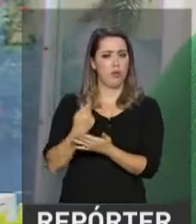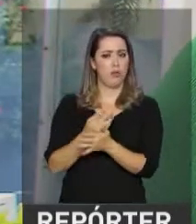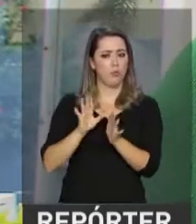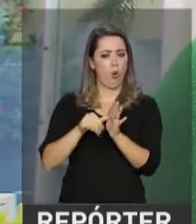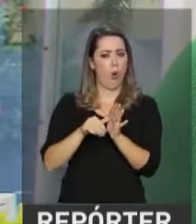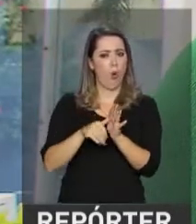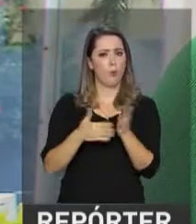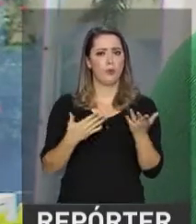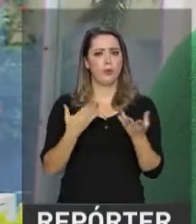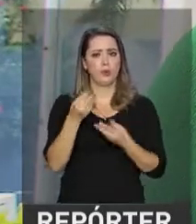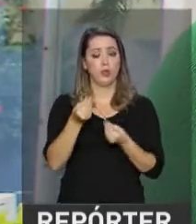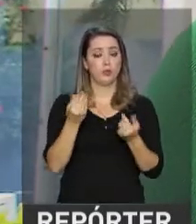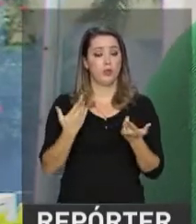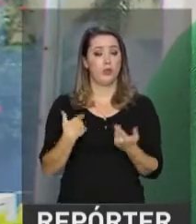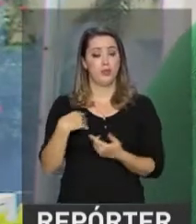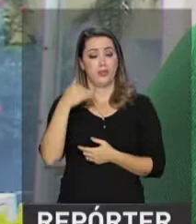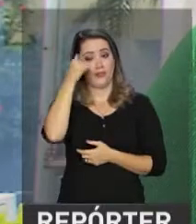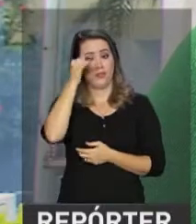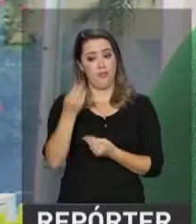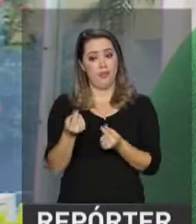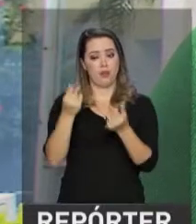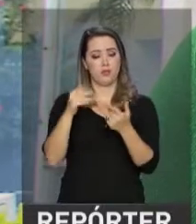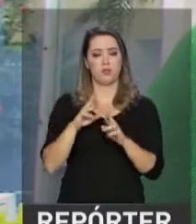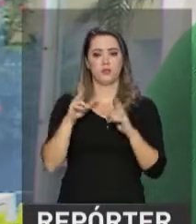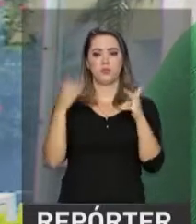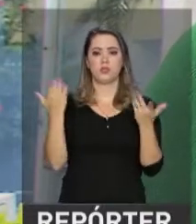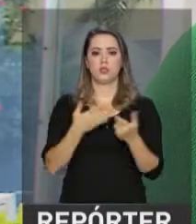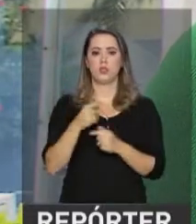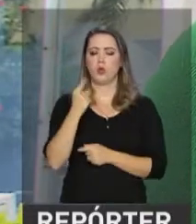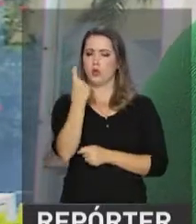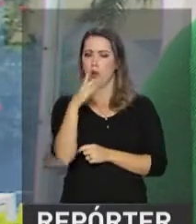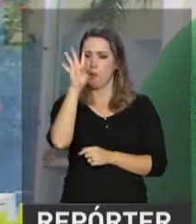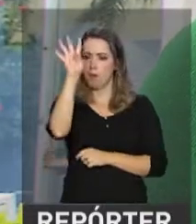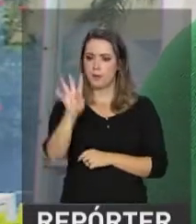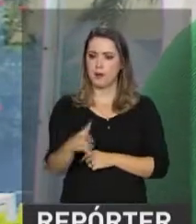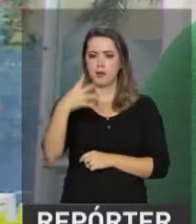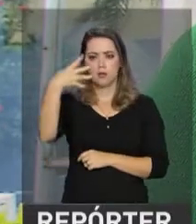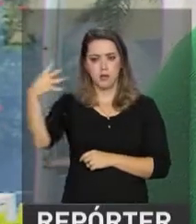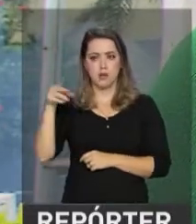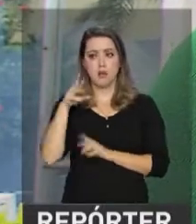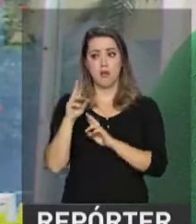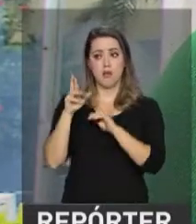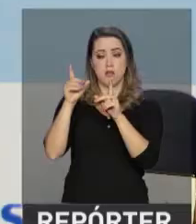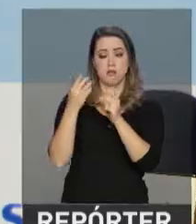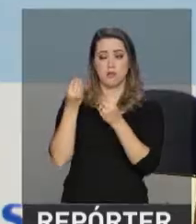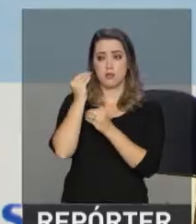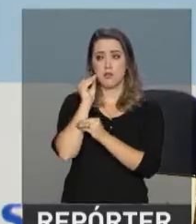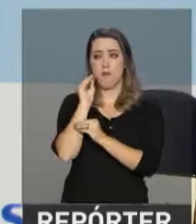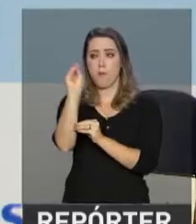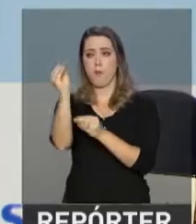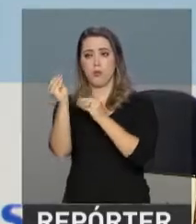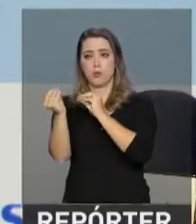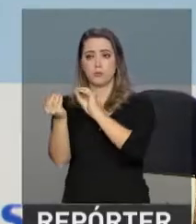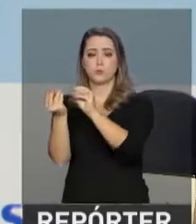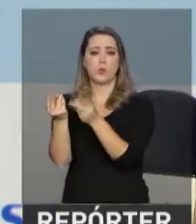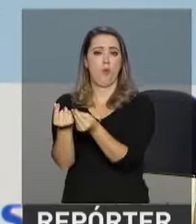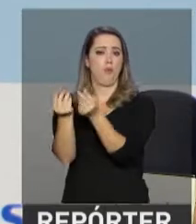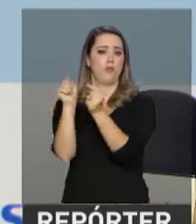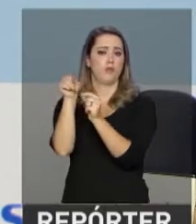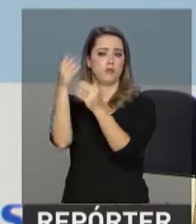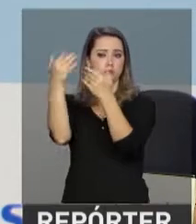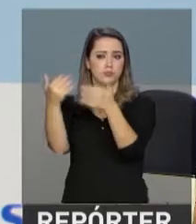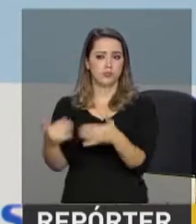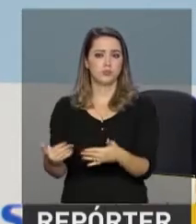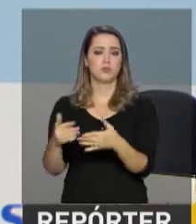a partir de agora o país passa a ter uma referência nacional no valor desses produtos o objetivo do ministério ao